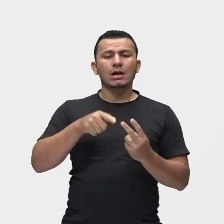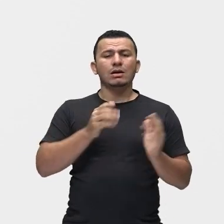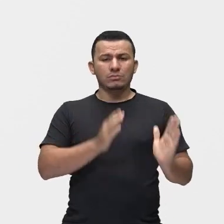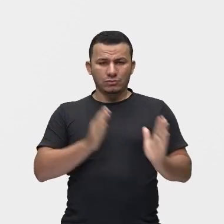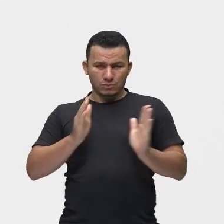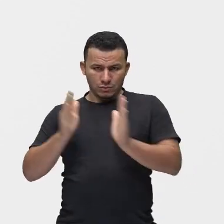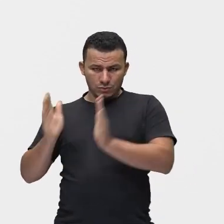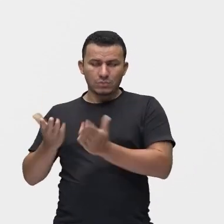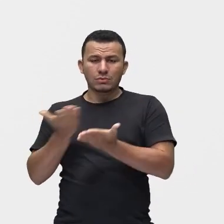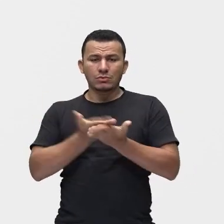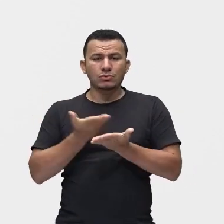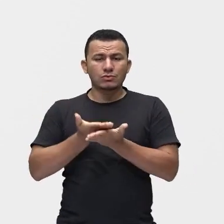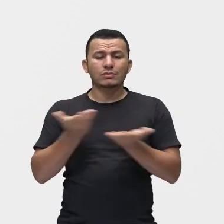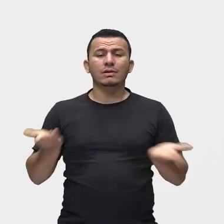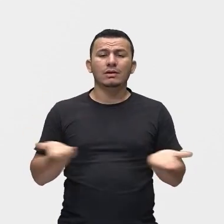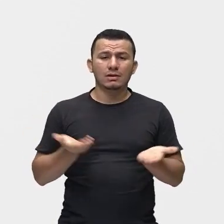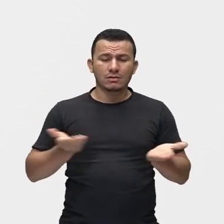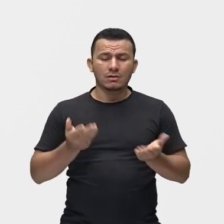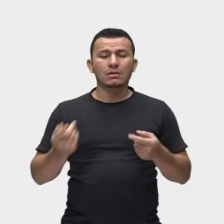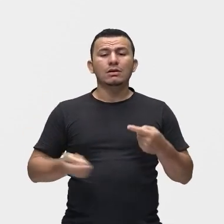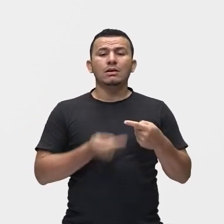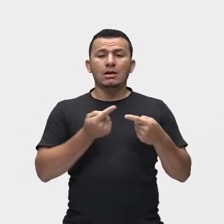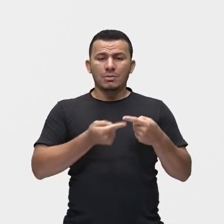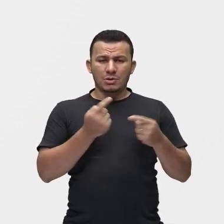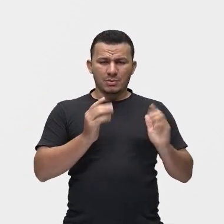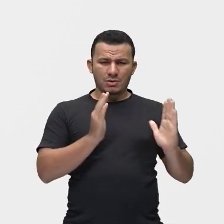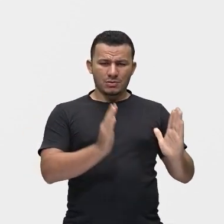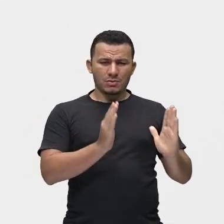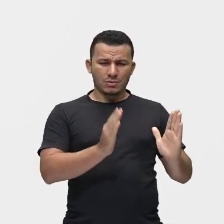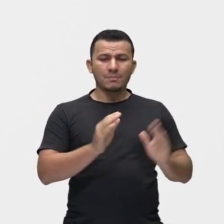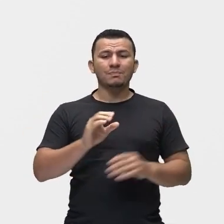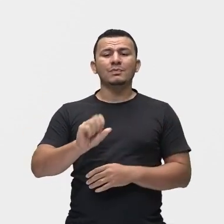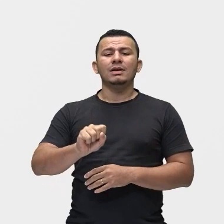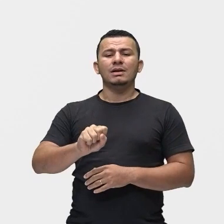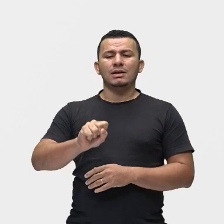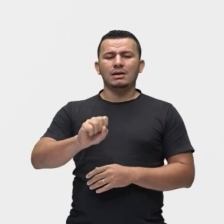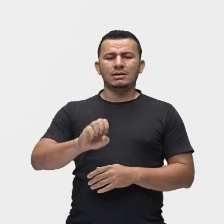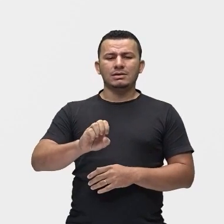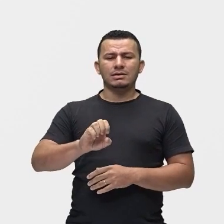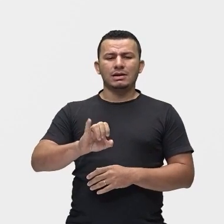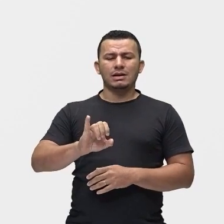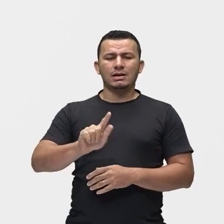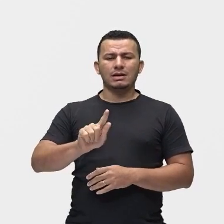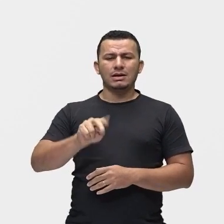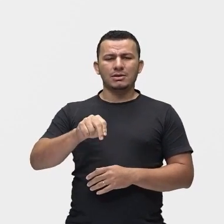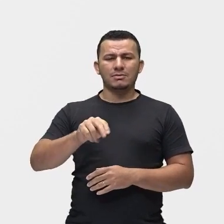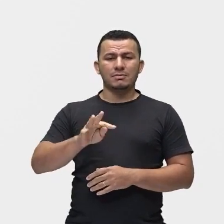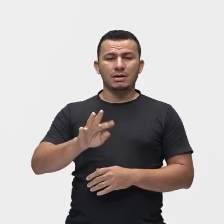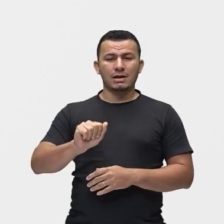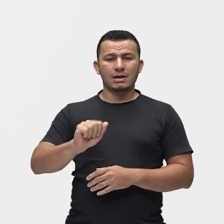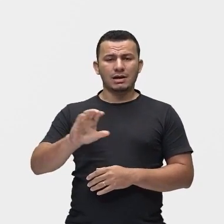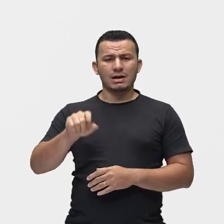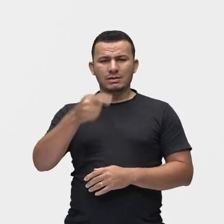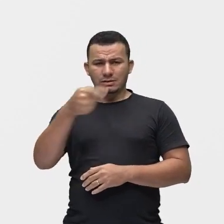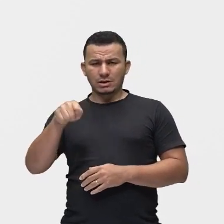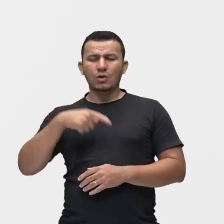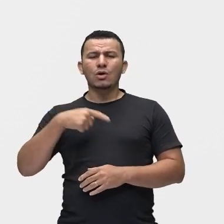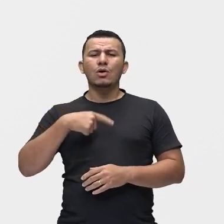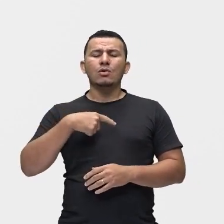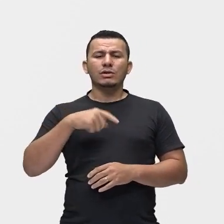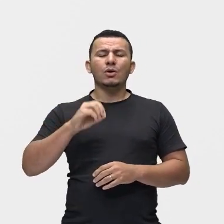tá? A primeira fase, a segmentação, ocorre, então, diversas